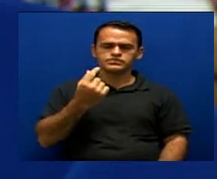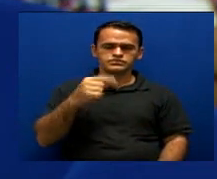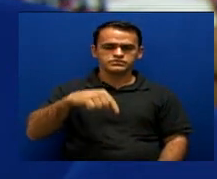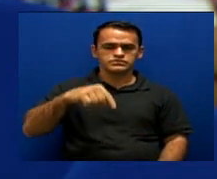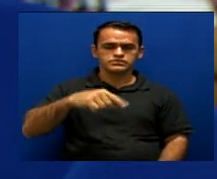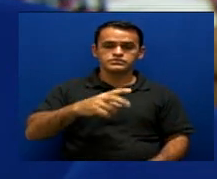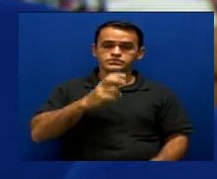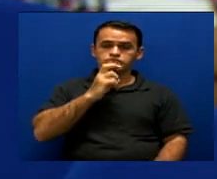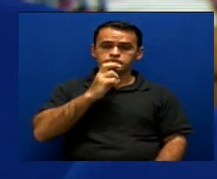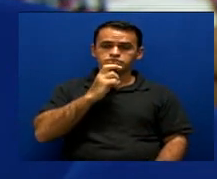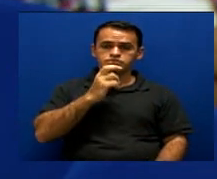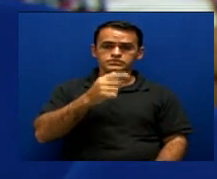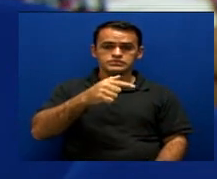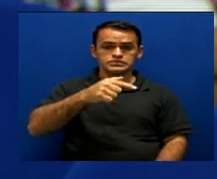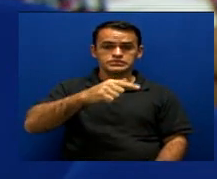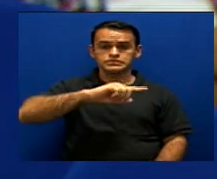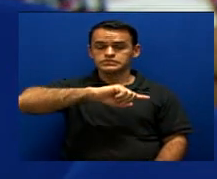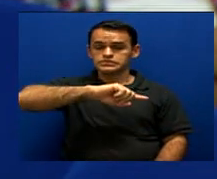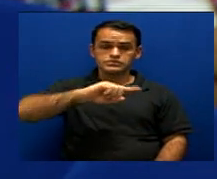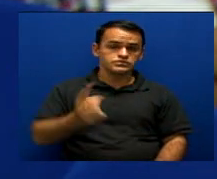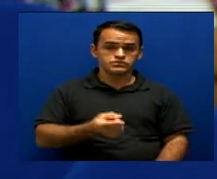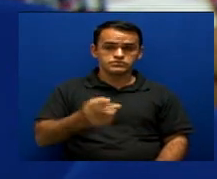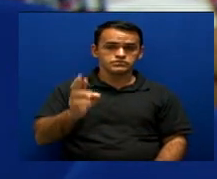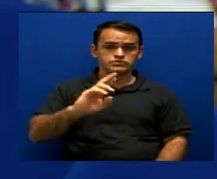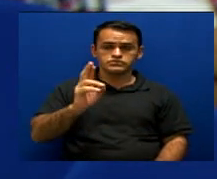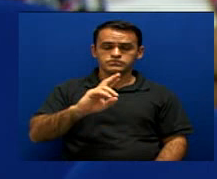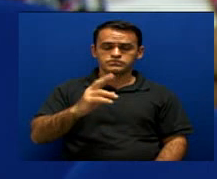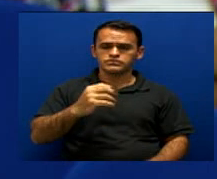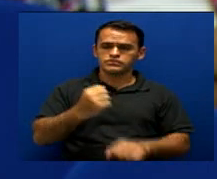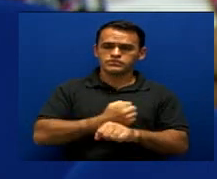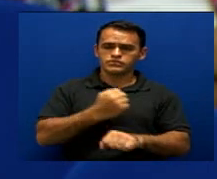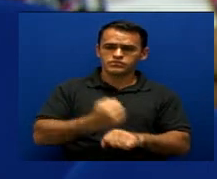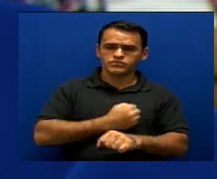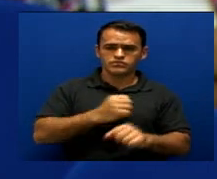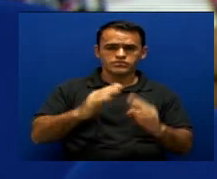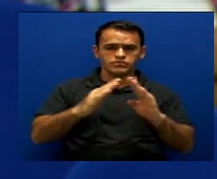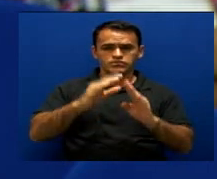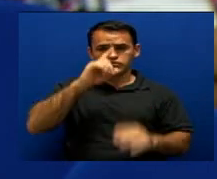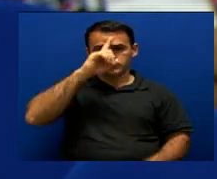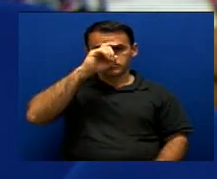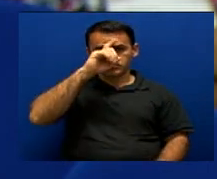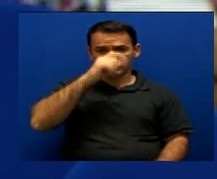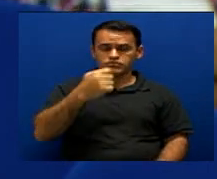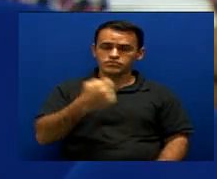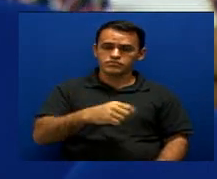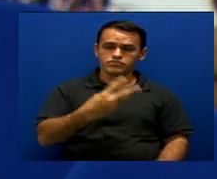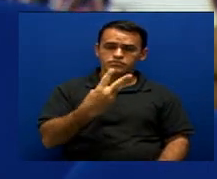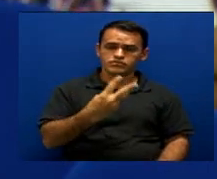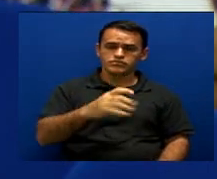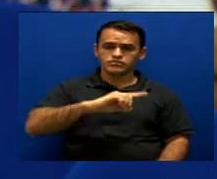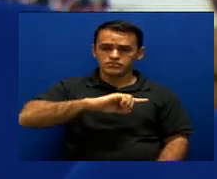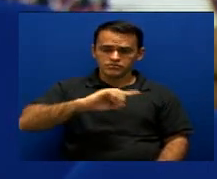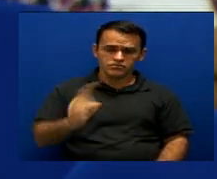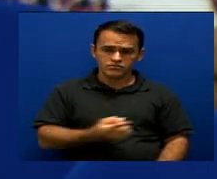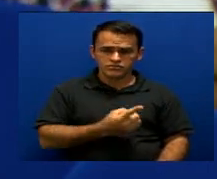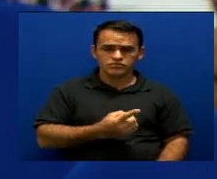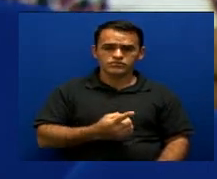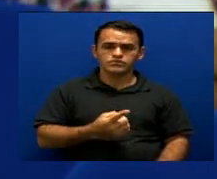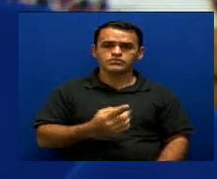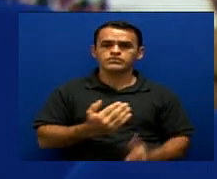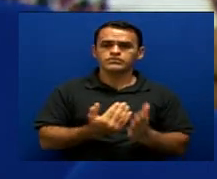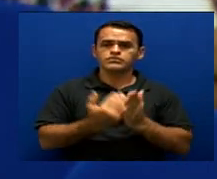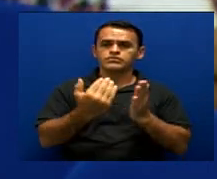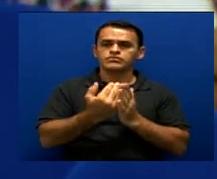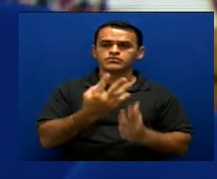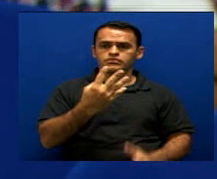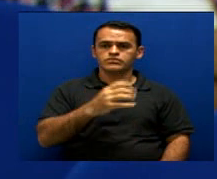a cidade não tem 7 milhões de reais para ter uma segunda policlínica porque precisaria de três milhões para construir mais três mais 4 milhões para